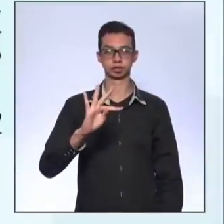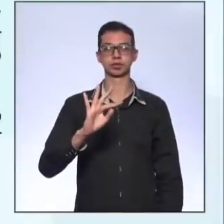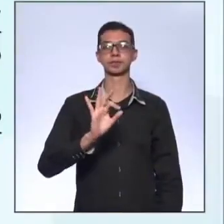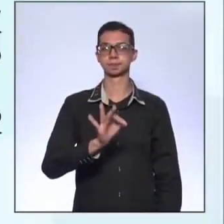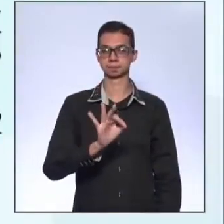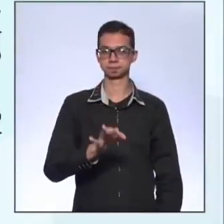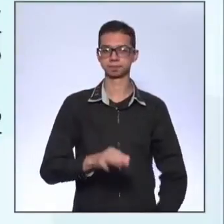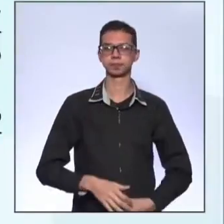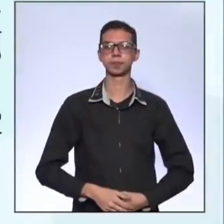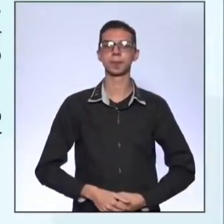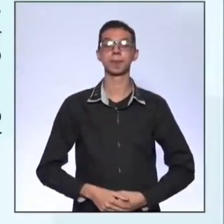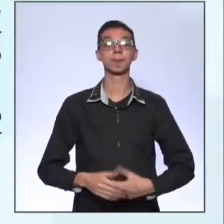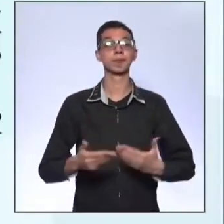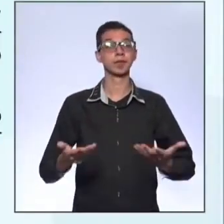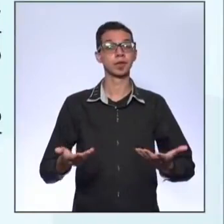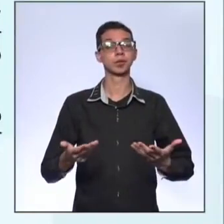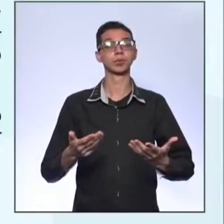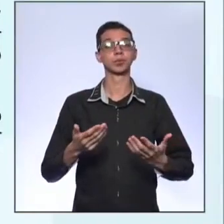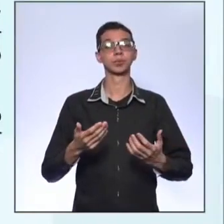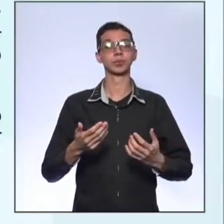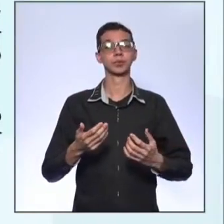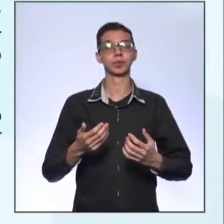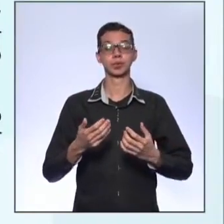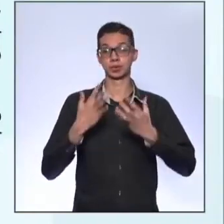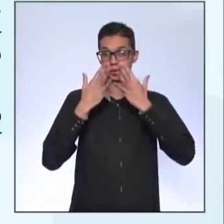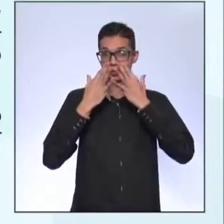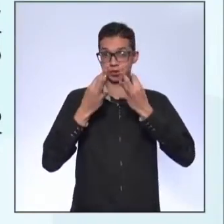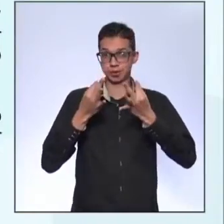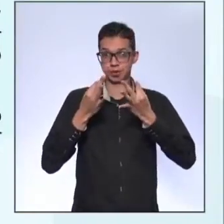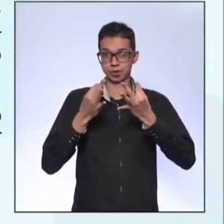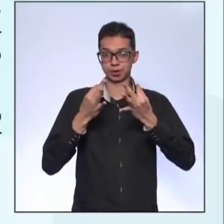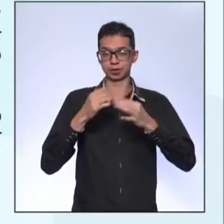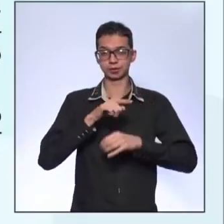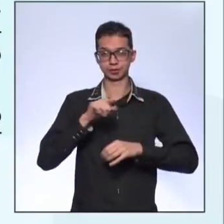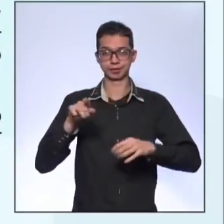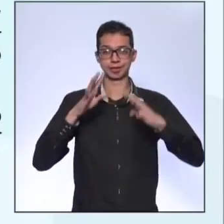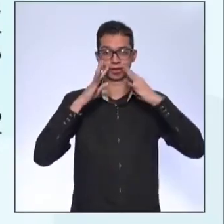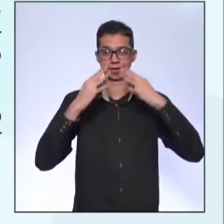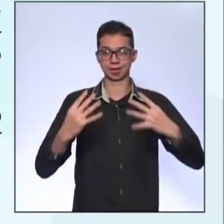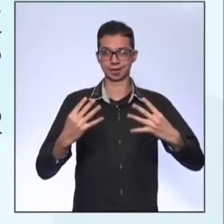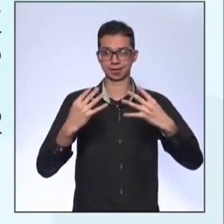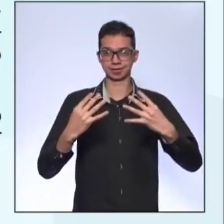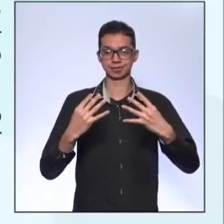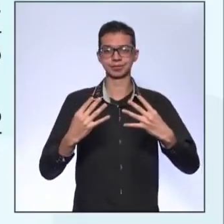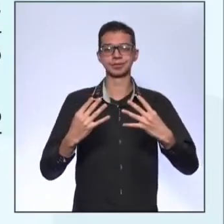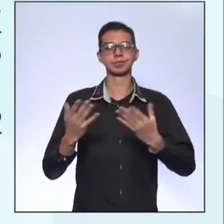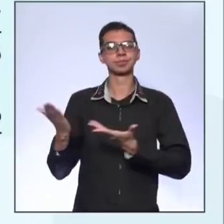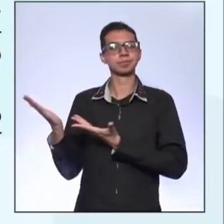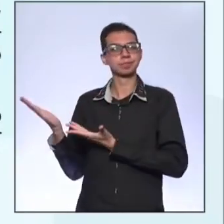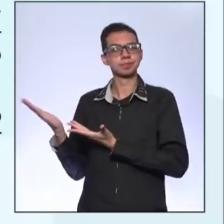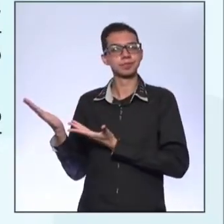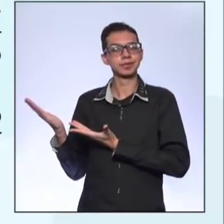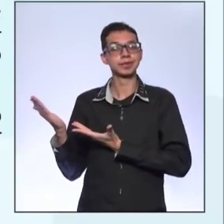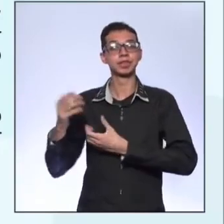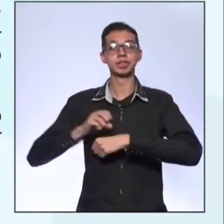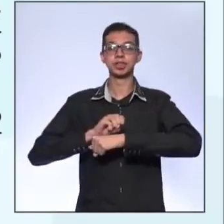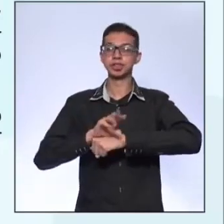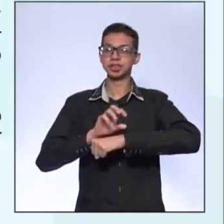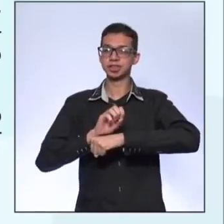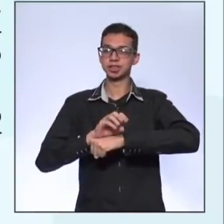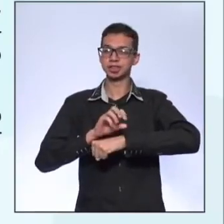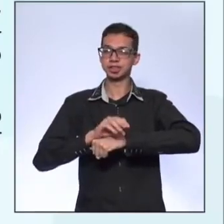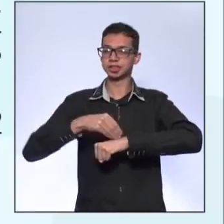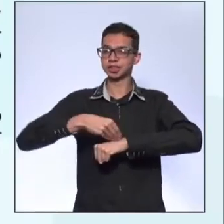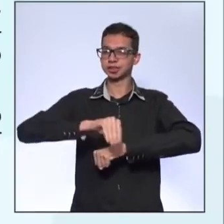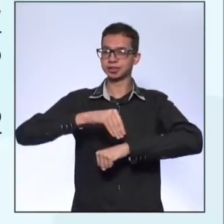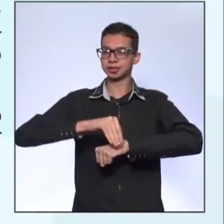Olha só, gente. Então, olha só. Para vocês aí, esse recadinho é importante, tá? Vocês aí que se interessarem em